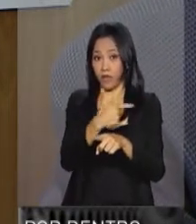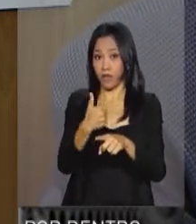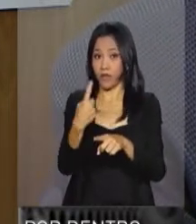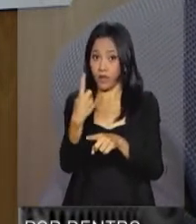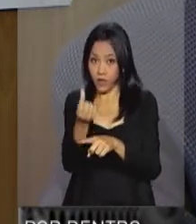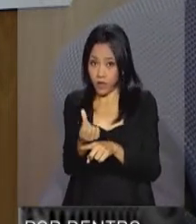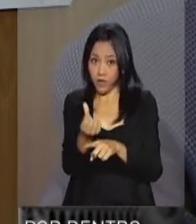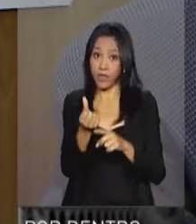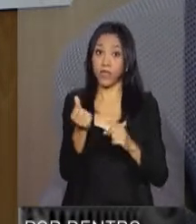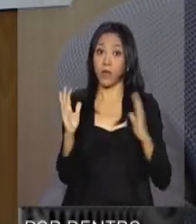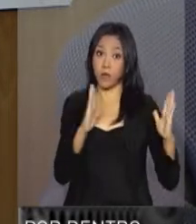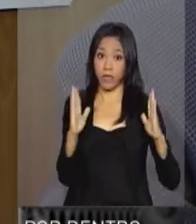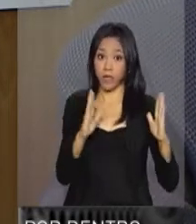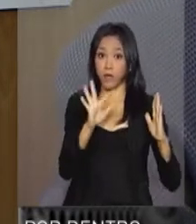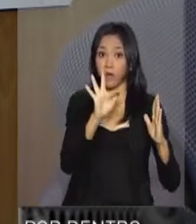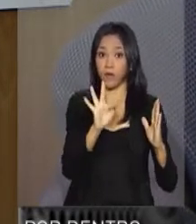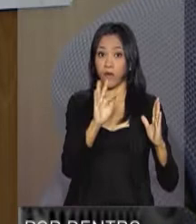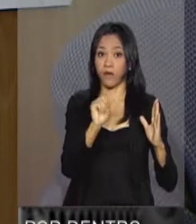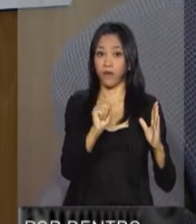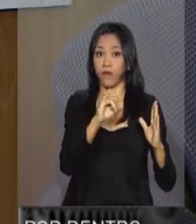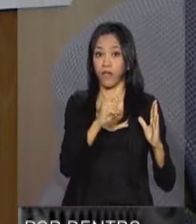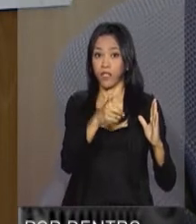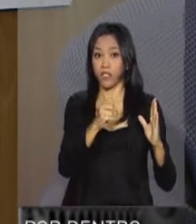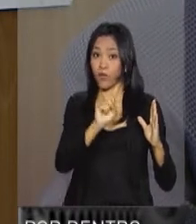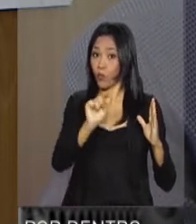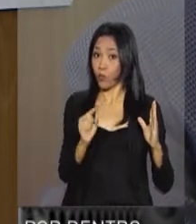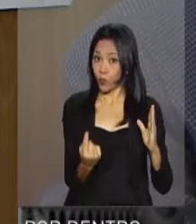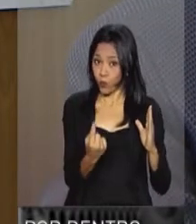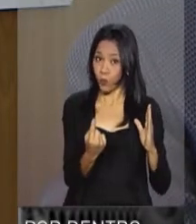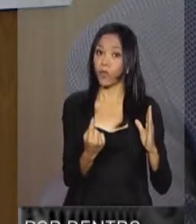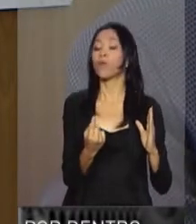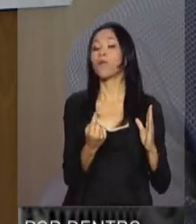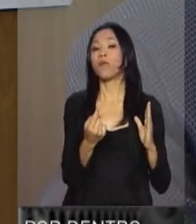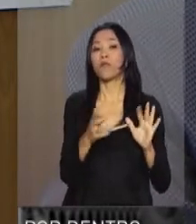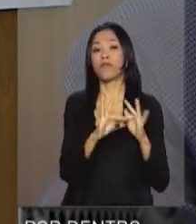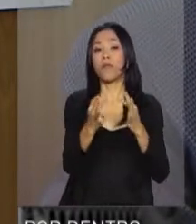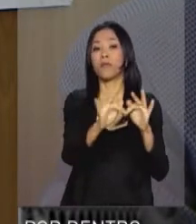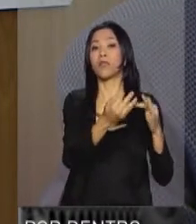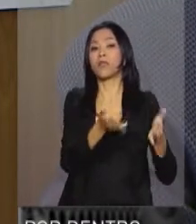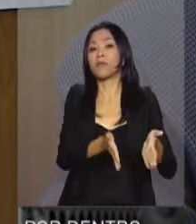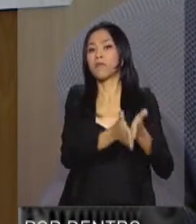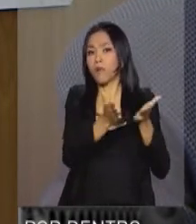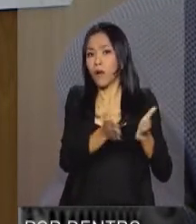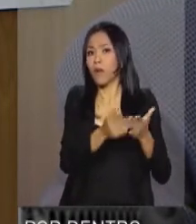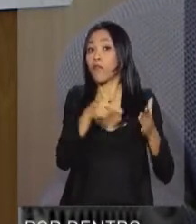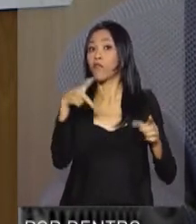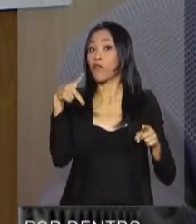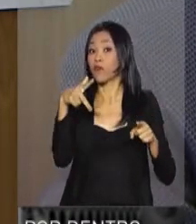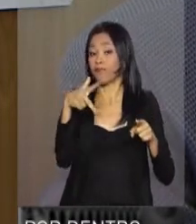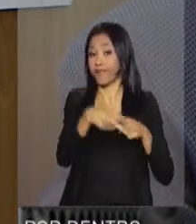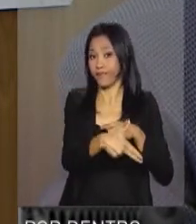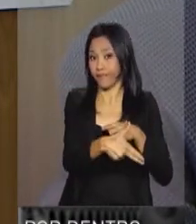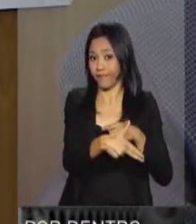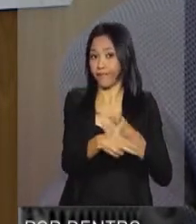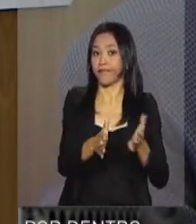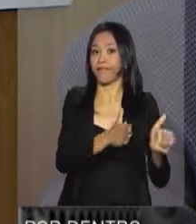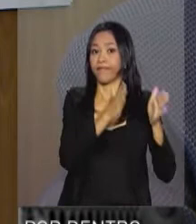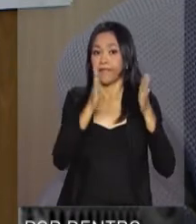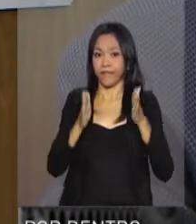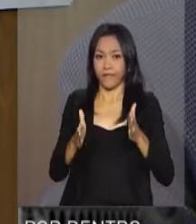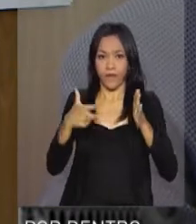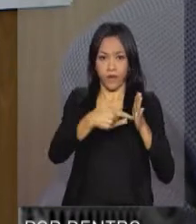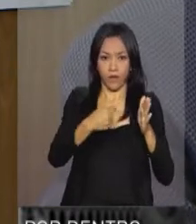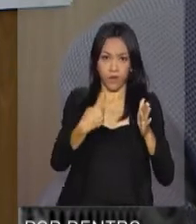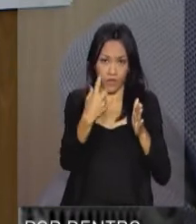que é o programa que atende a população de baixa renda foram praticamente suspendidas e queen no ano de 2017